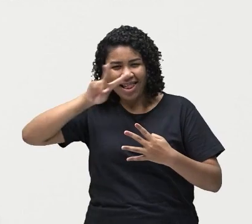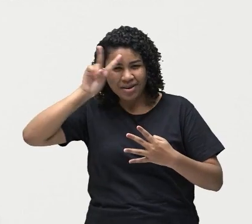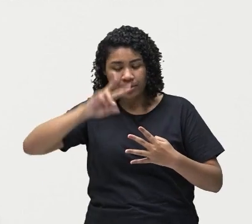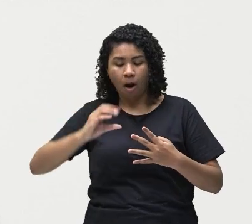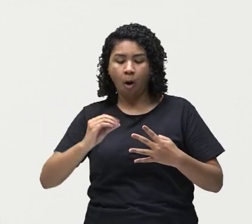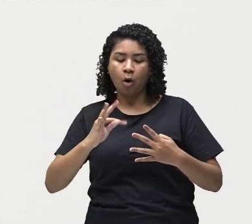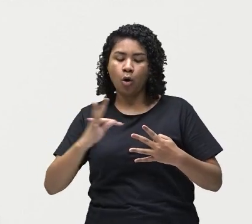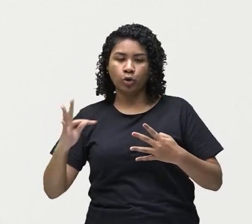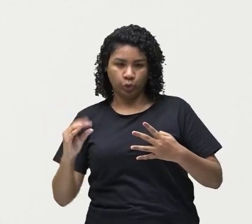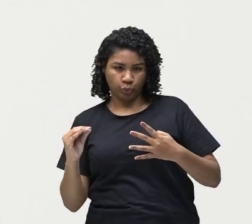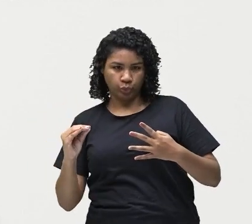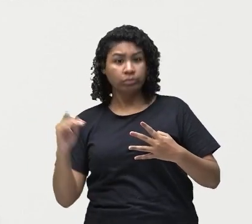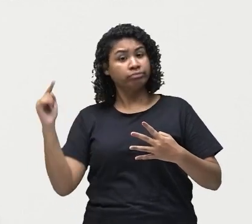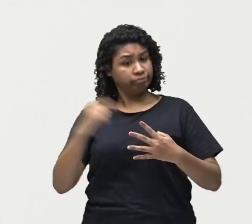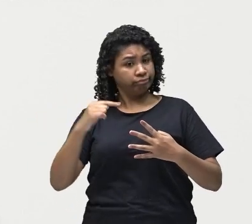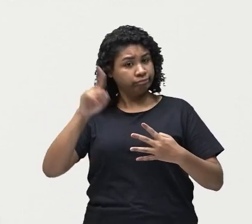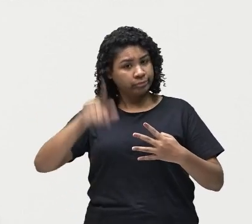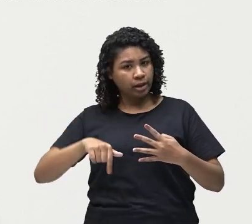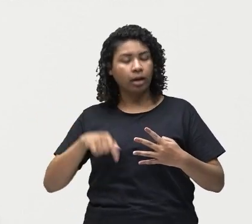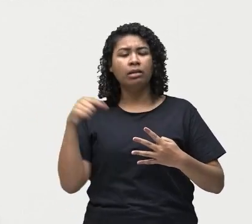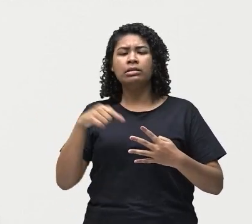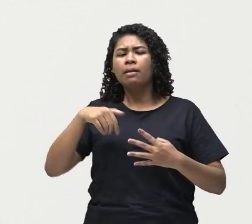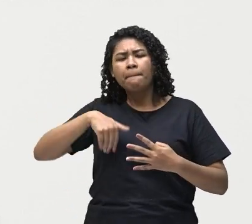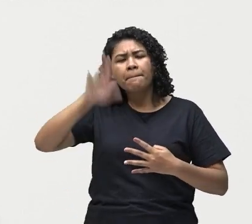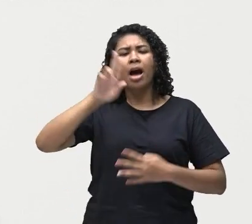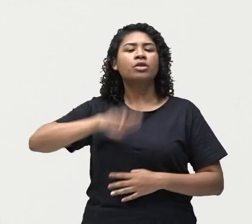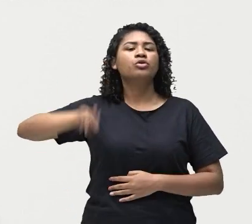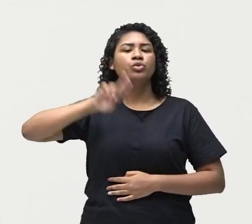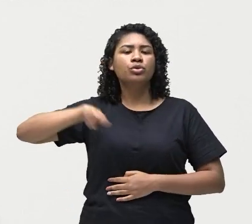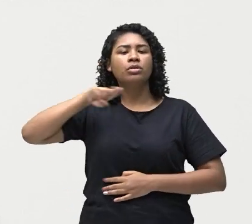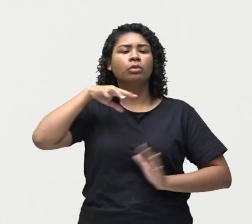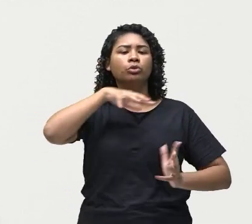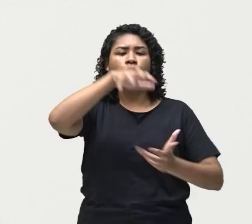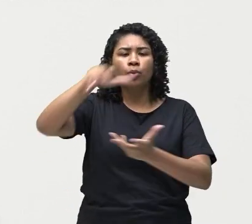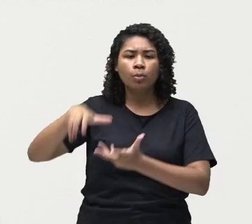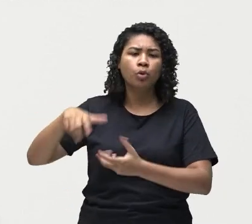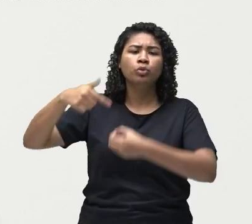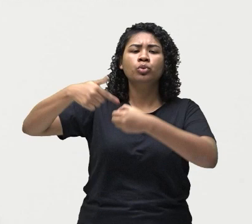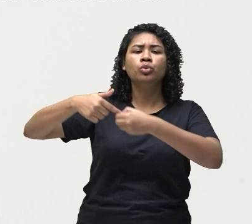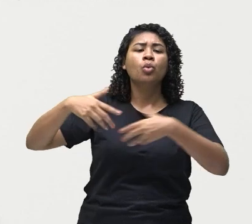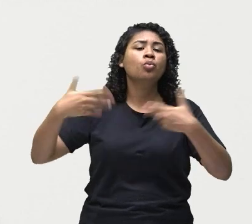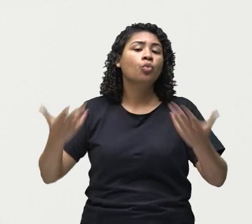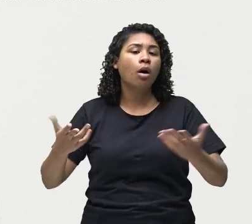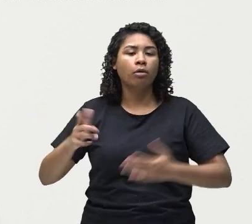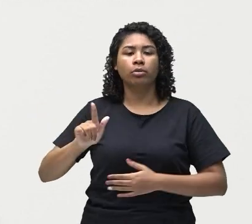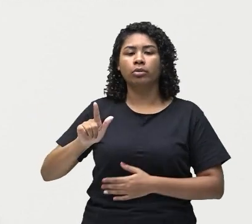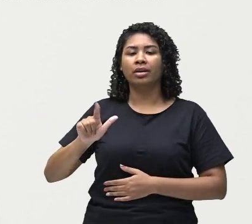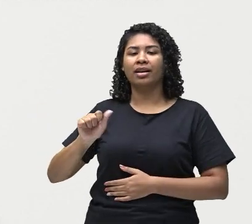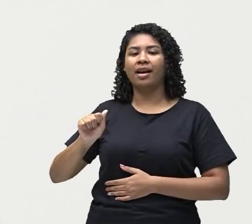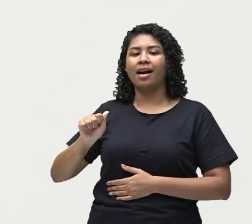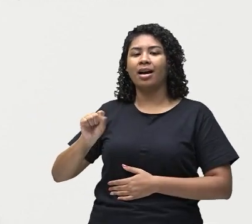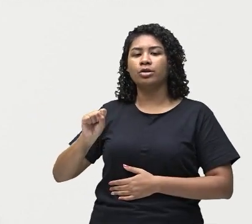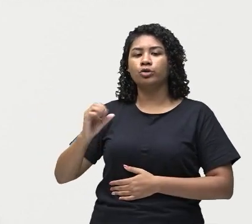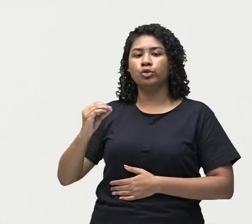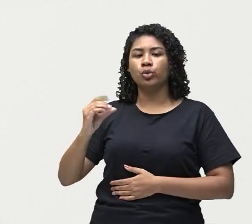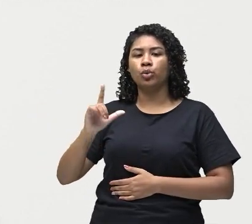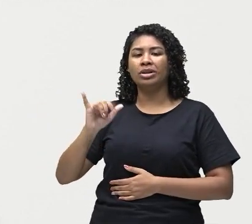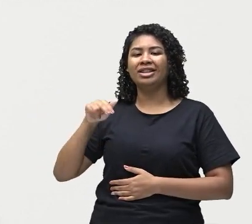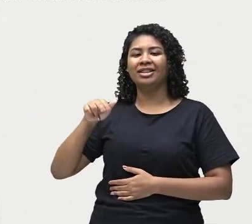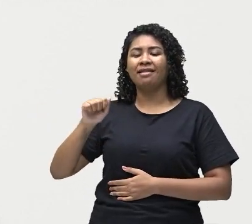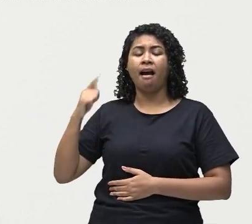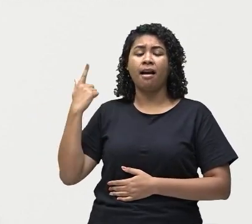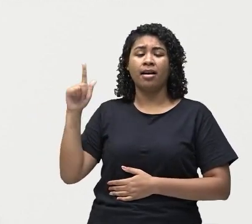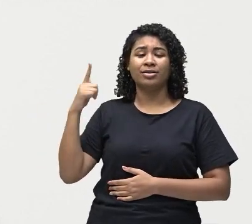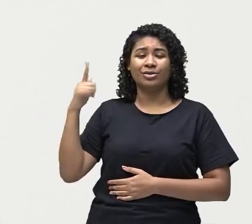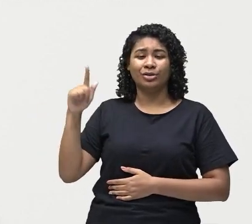atualmente no mundo inteiro é a gasolina né então sem gasolina terminou o combustível o meu carro vai andar